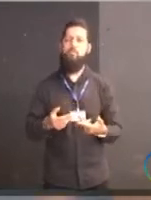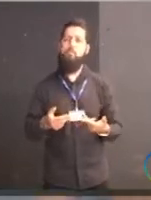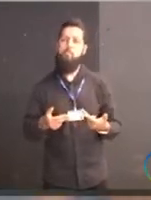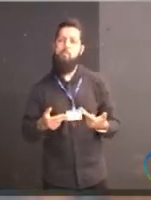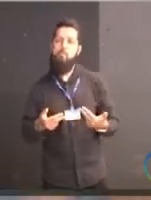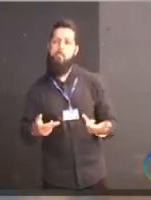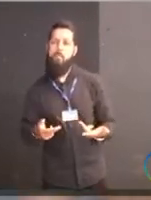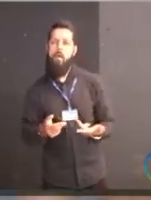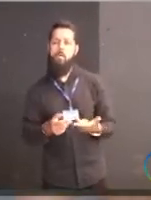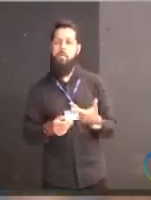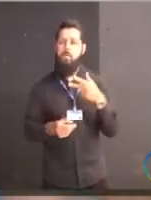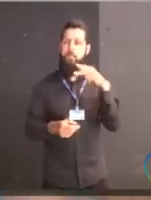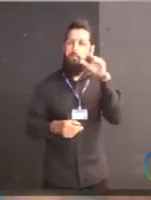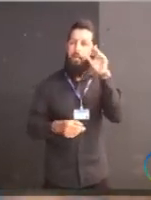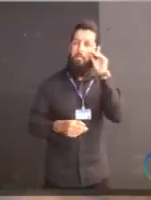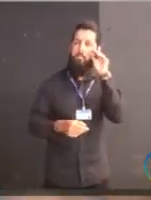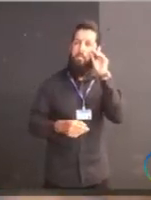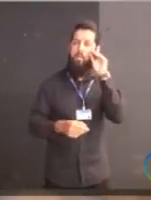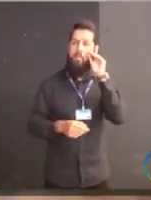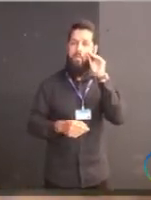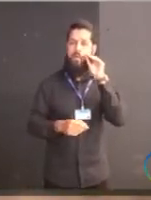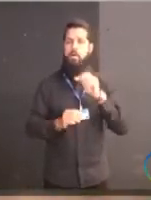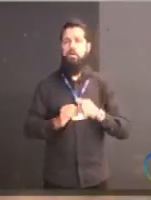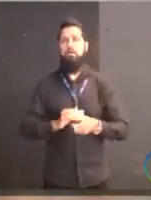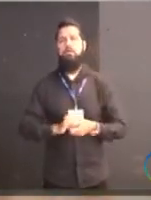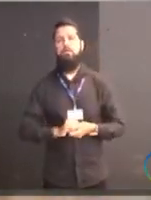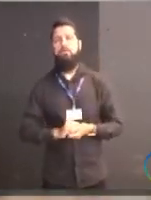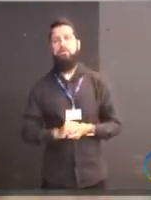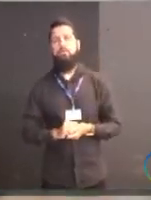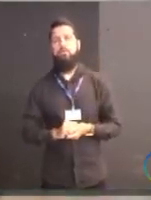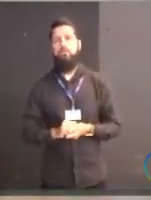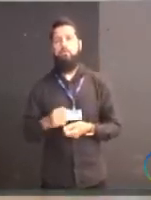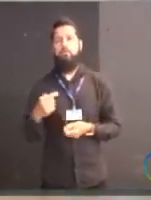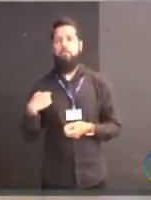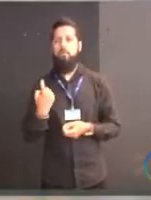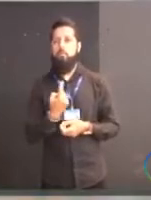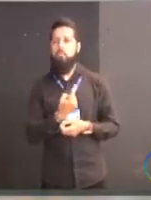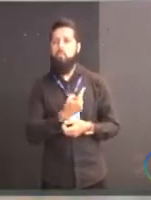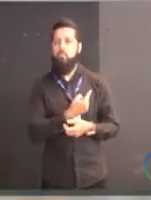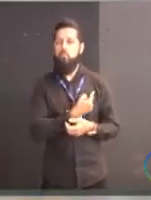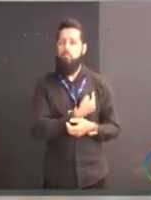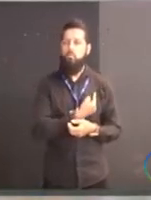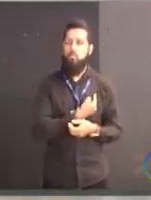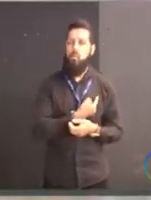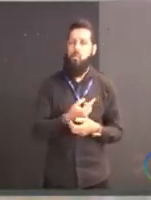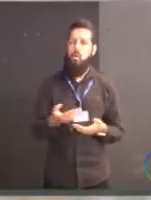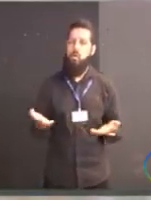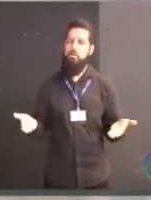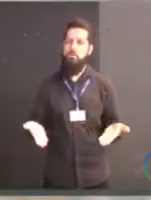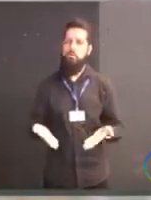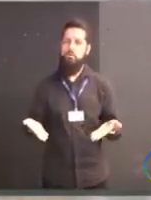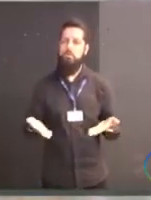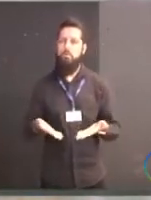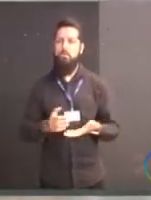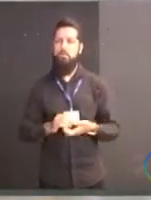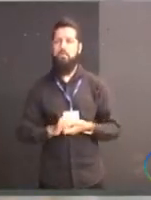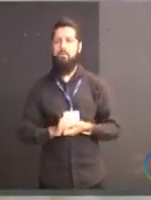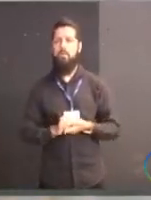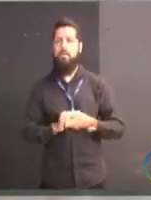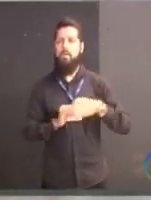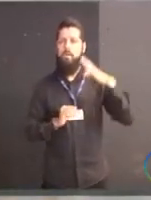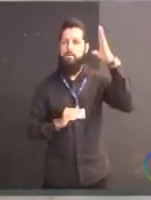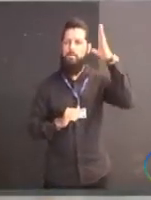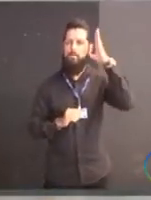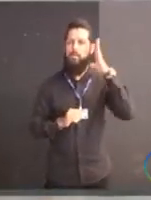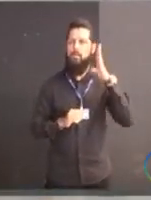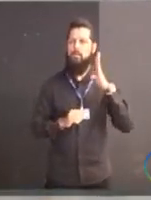ainda parece que não foi lembrada, né? Nós encontramos no Brasil, nós estamos falando da posição do Brasil,